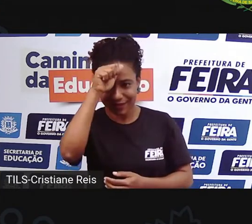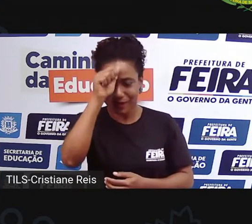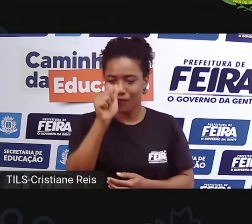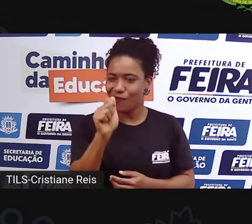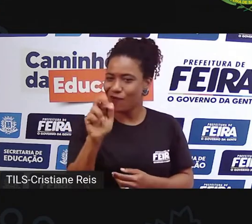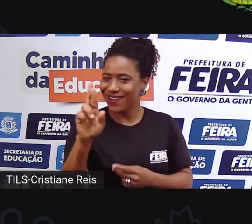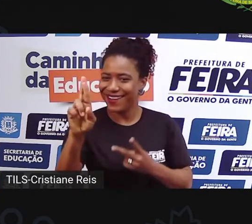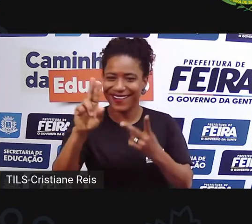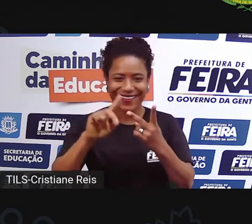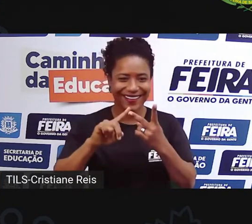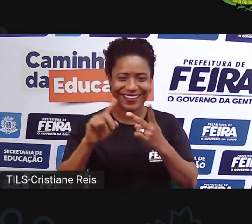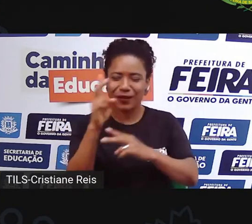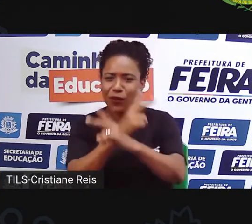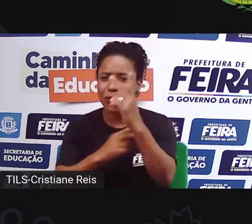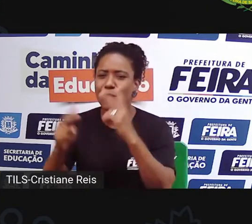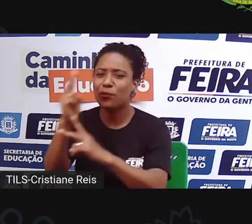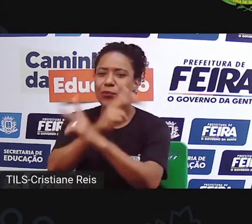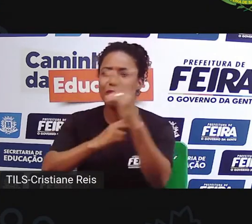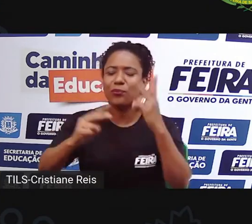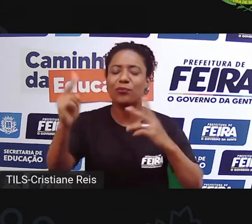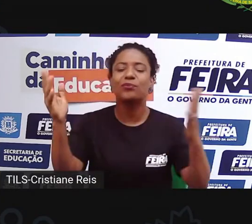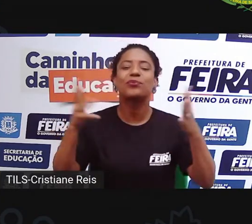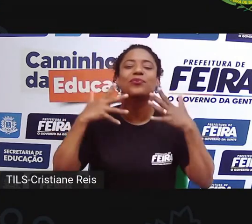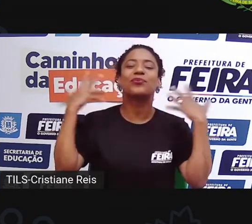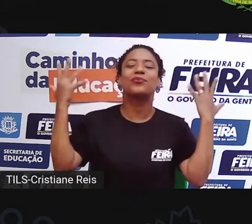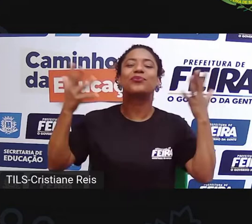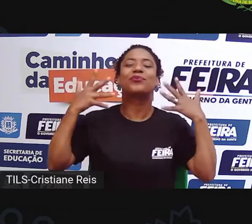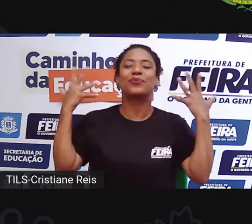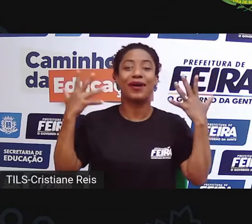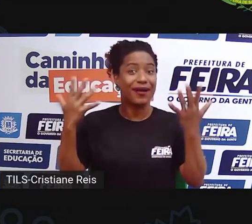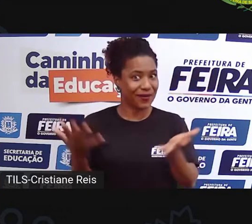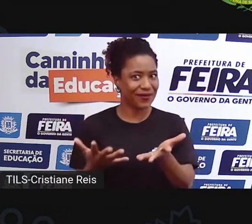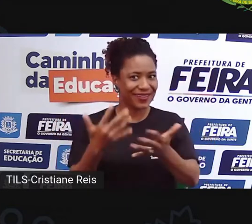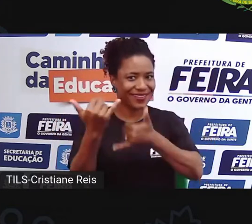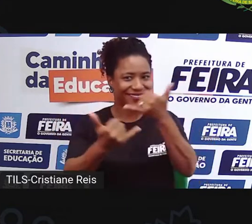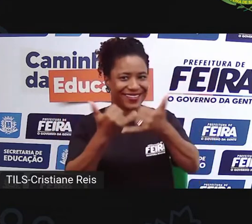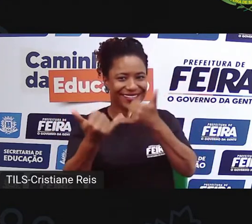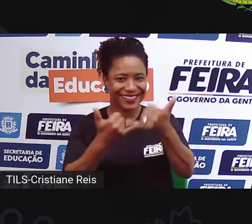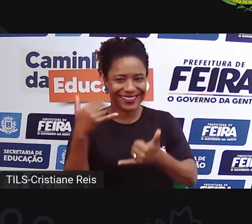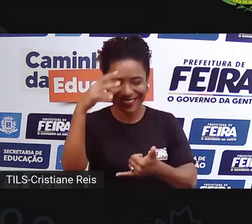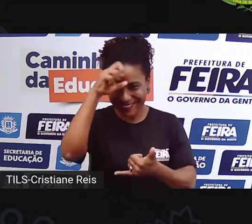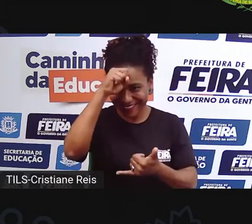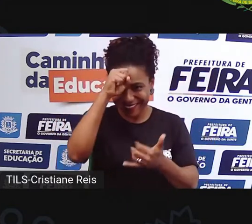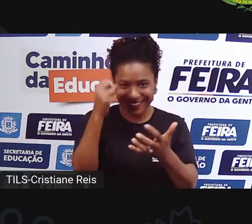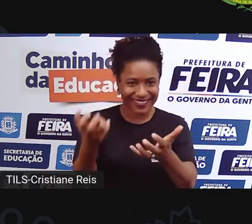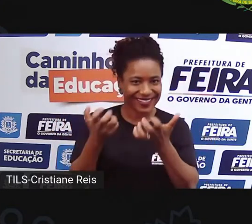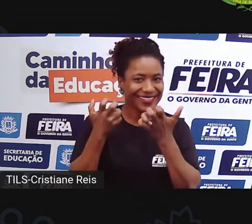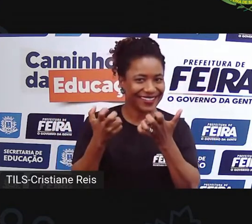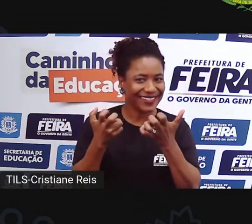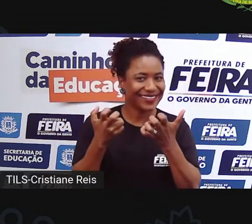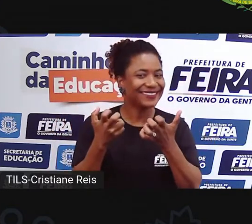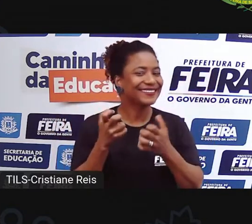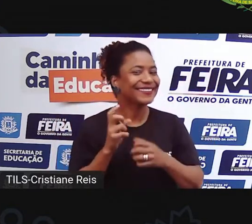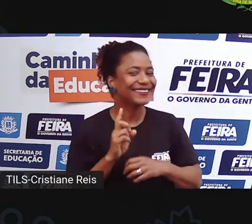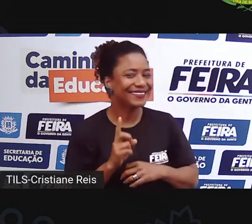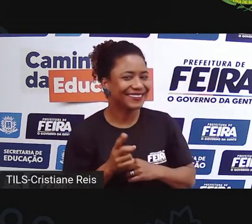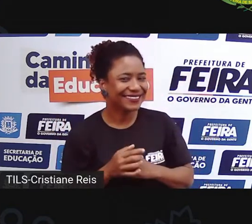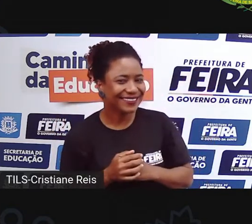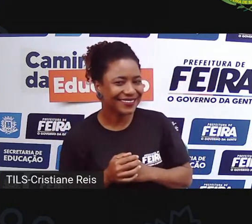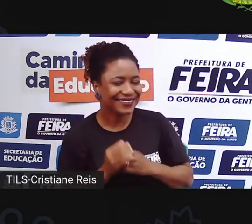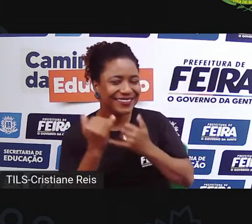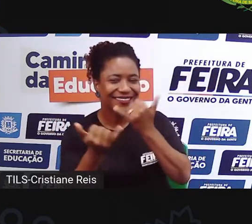sobre o vento. E que tal aprender uma brincadeira, hein? Então, para brincar com